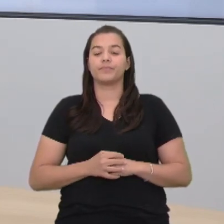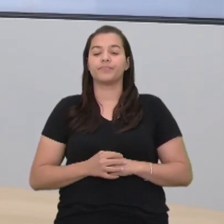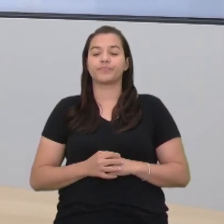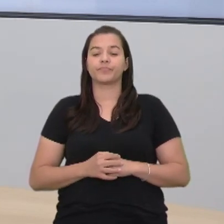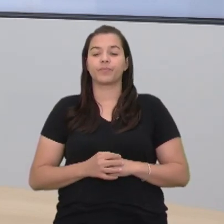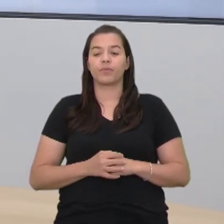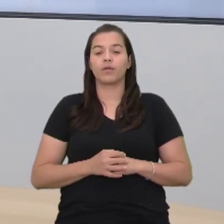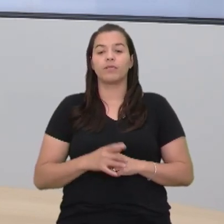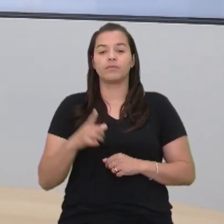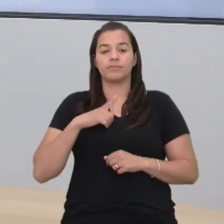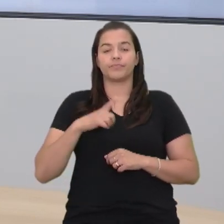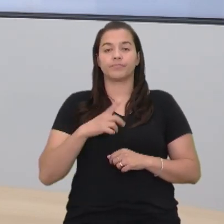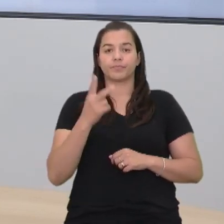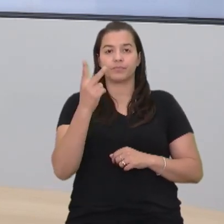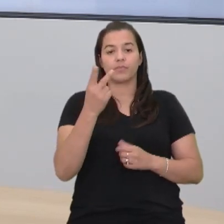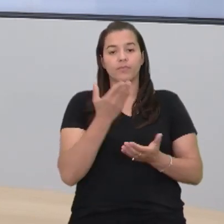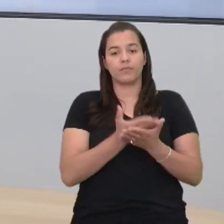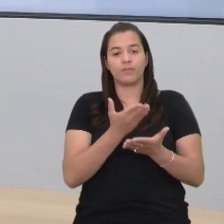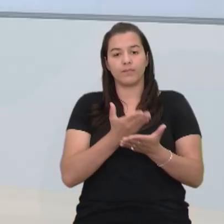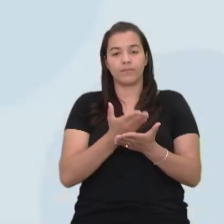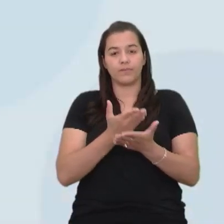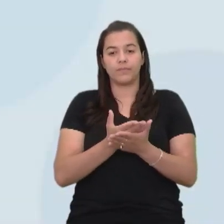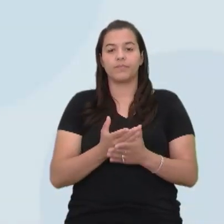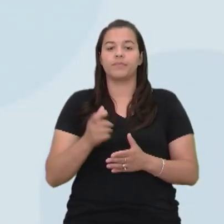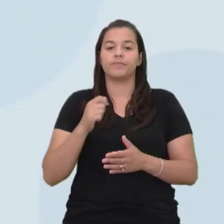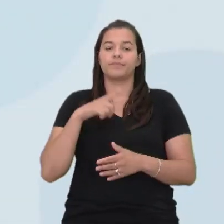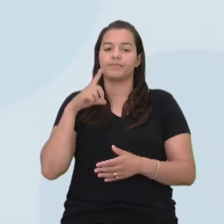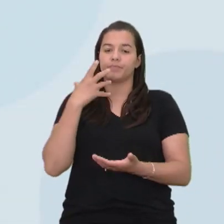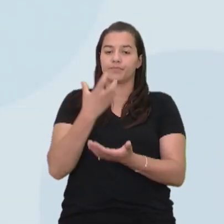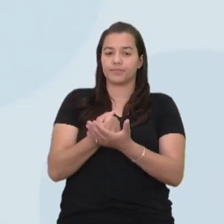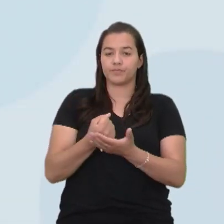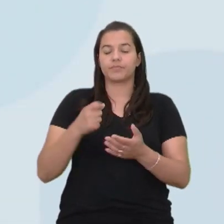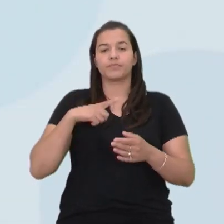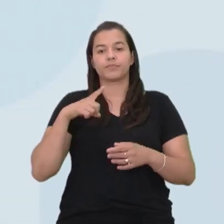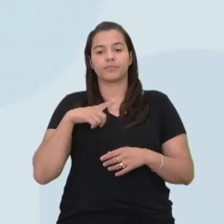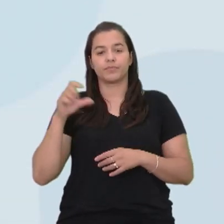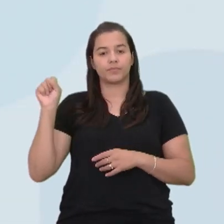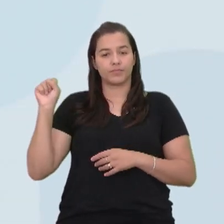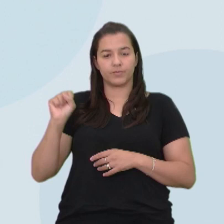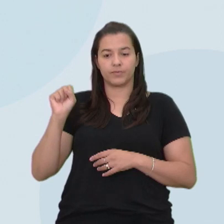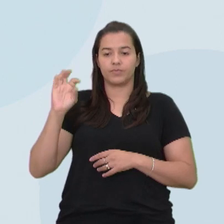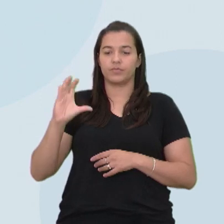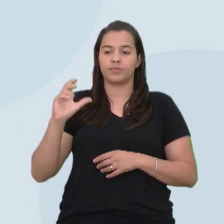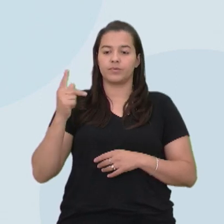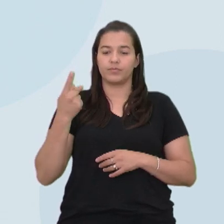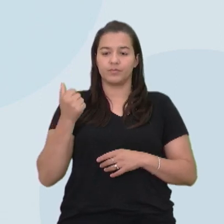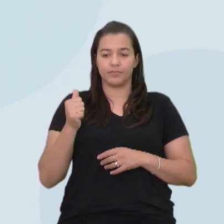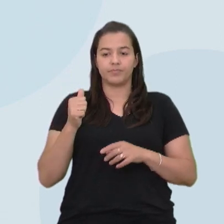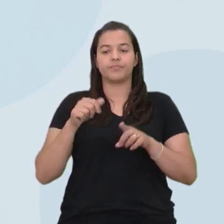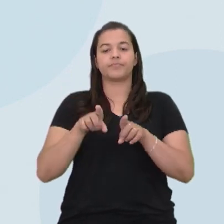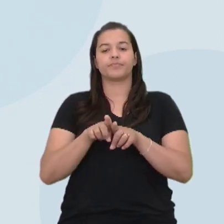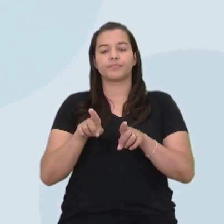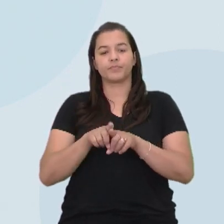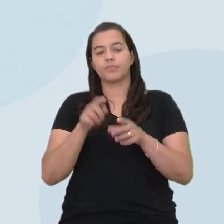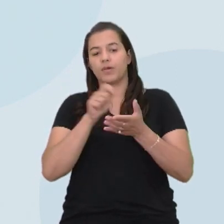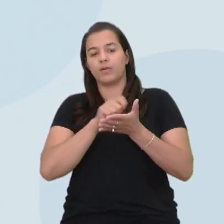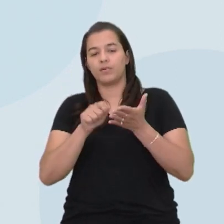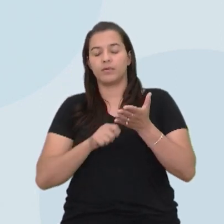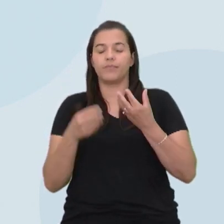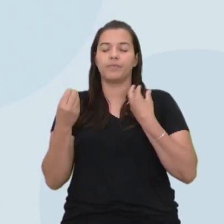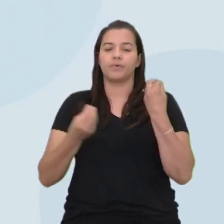a gente já deu 2 aulas. Aula 1, baixando a plataforma Scratch, que ensinava como baixar, como se inscrever na